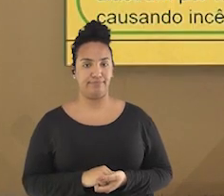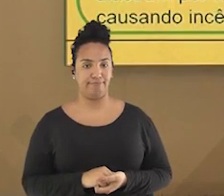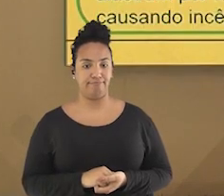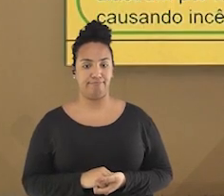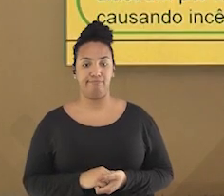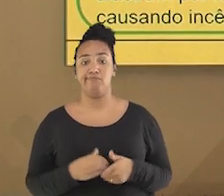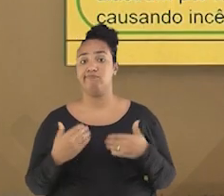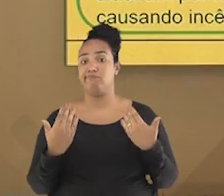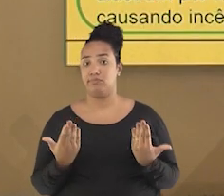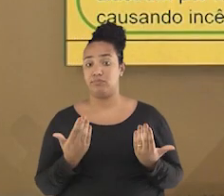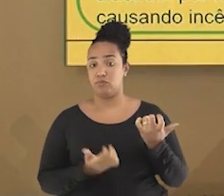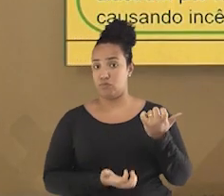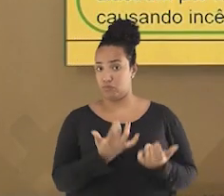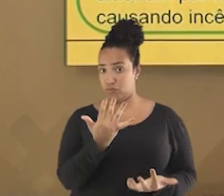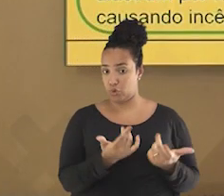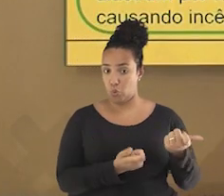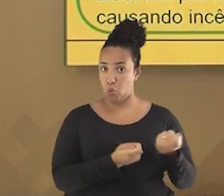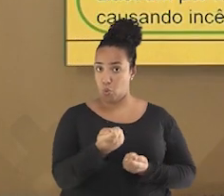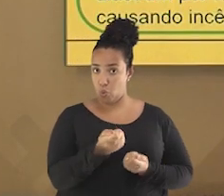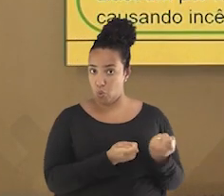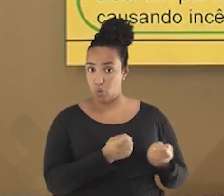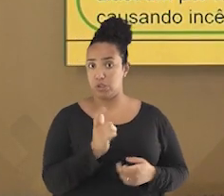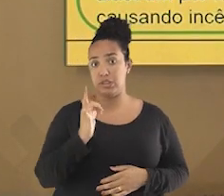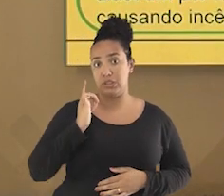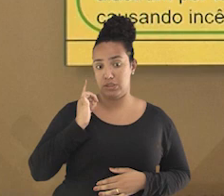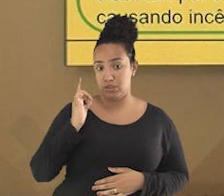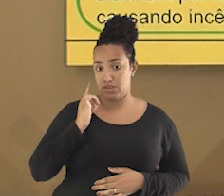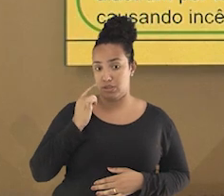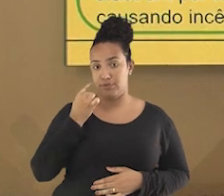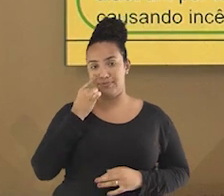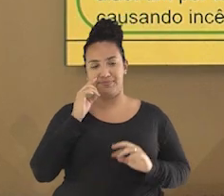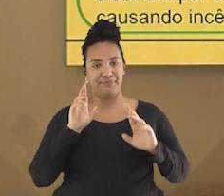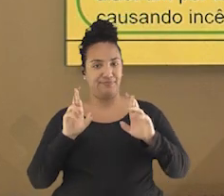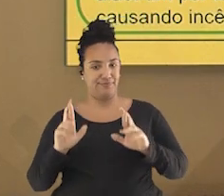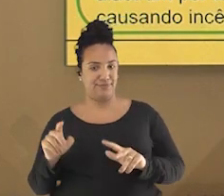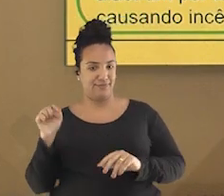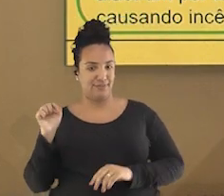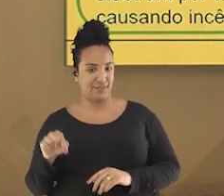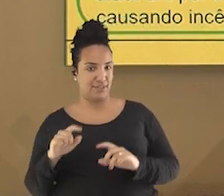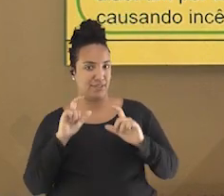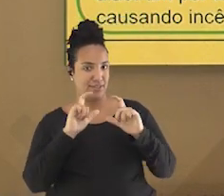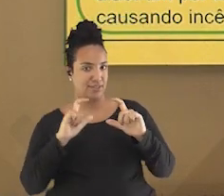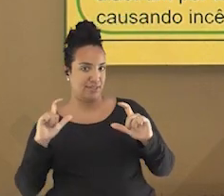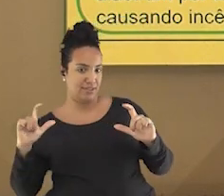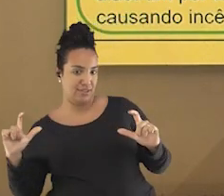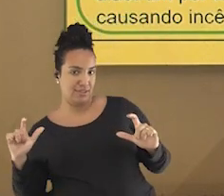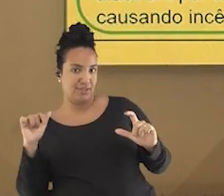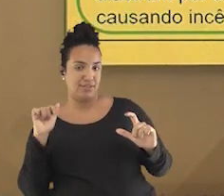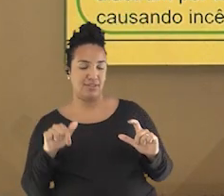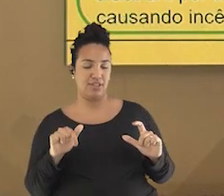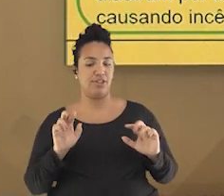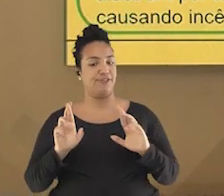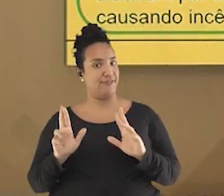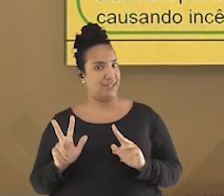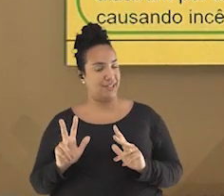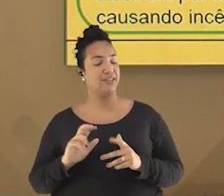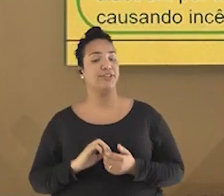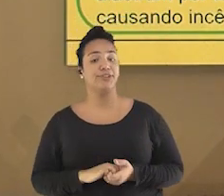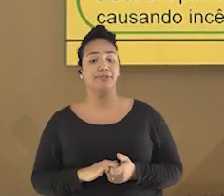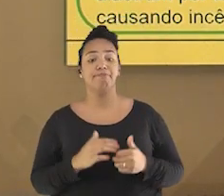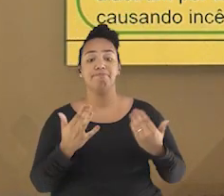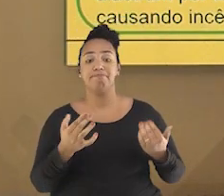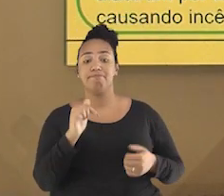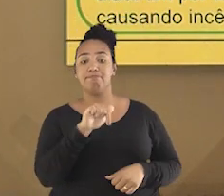Queimadas controladas, diferente do que mostra aqui nessa charge, que tem um tom de ironia, ela não